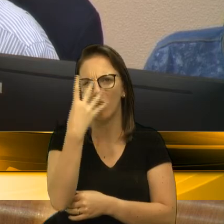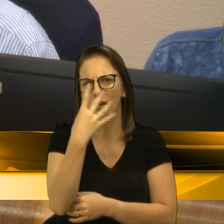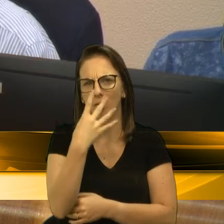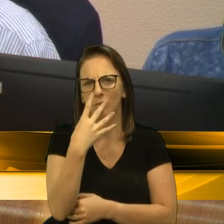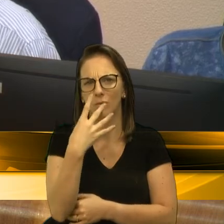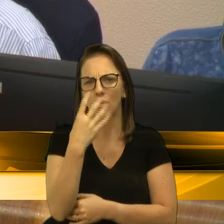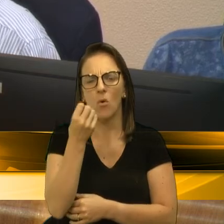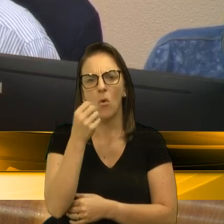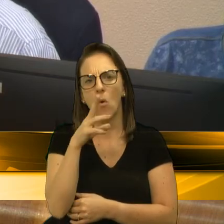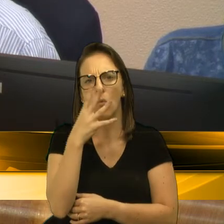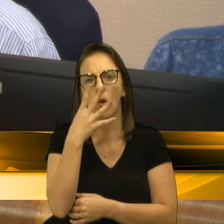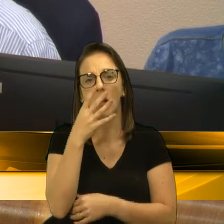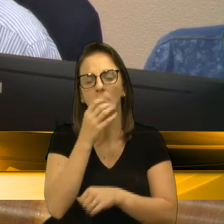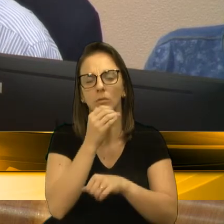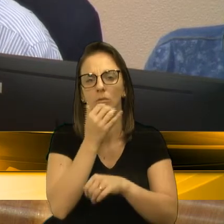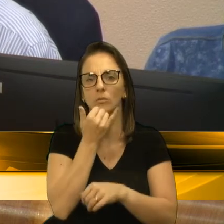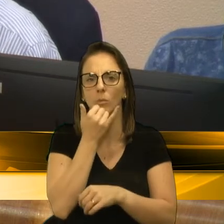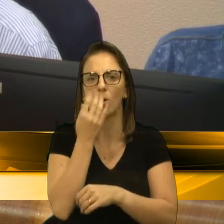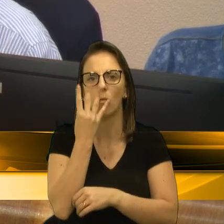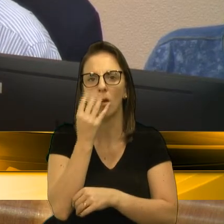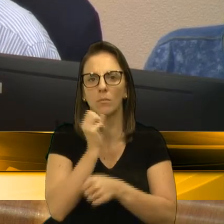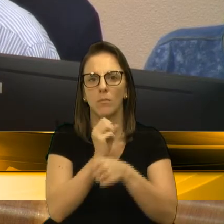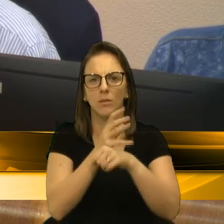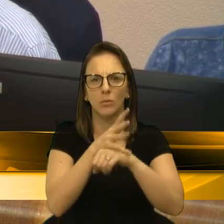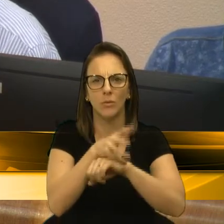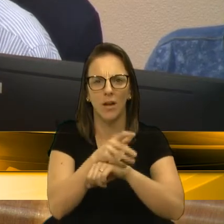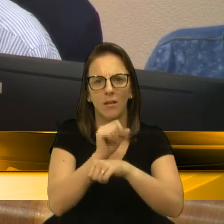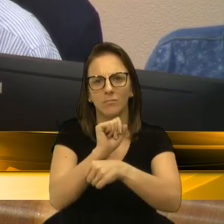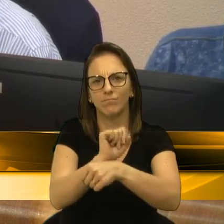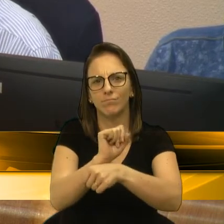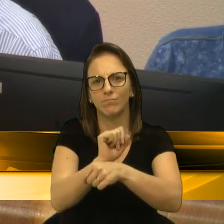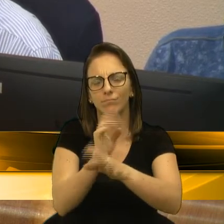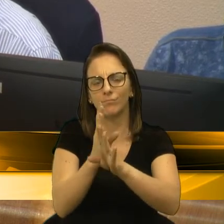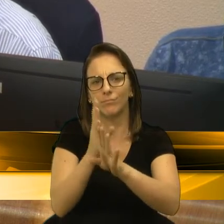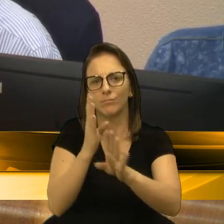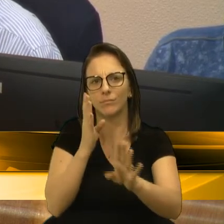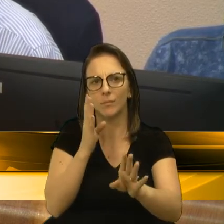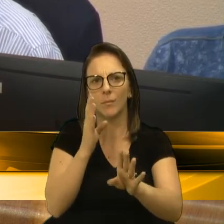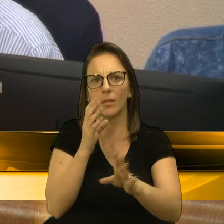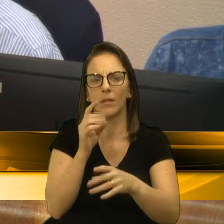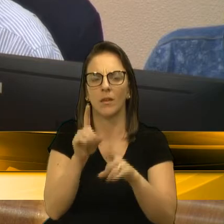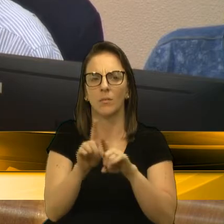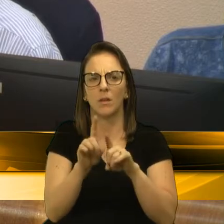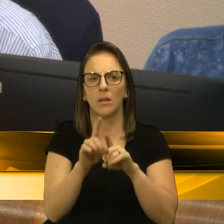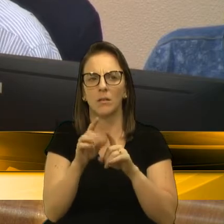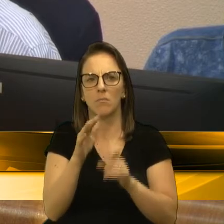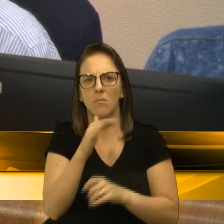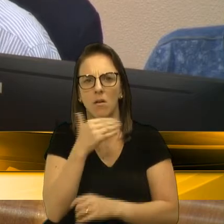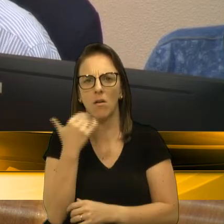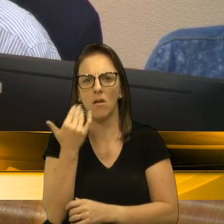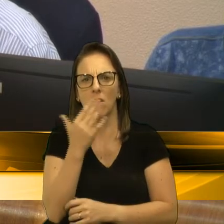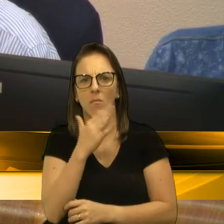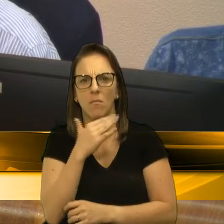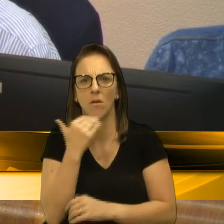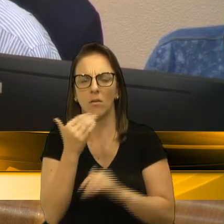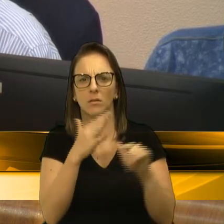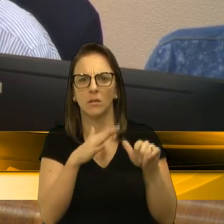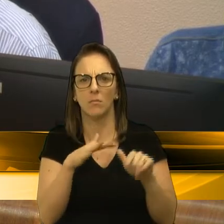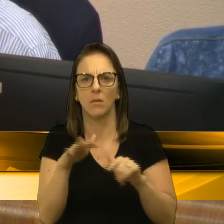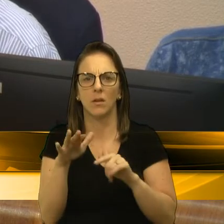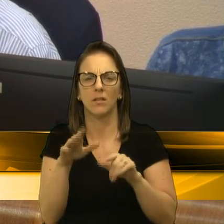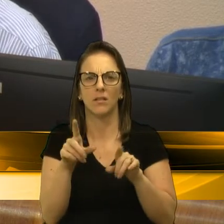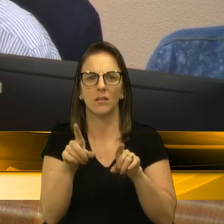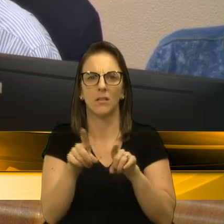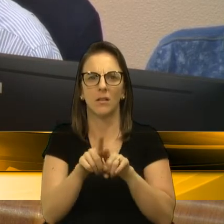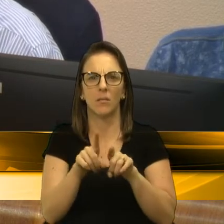da madrugada. A insegurança pública evoluiu ao ponto de nos oferecer mortes semanais e até, recentemente, um cadáver carbonizado a céu